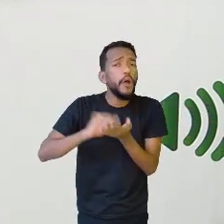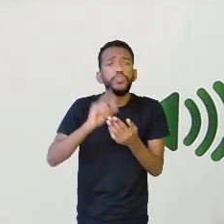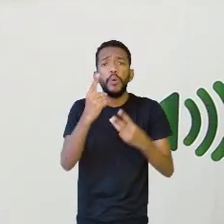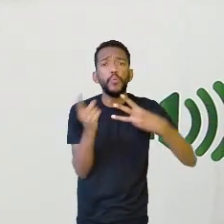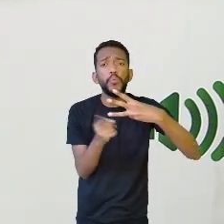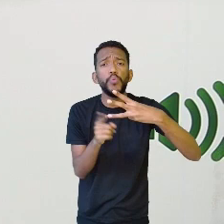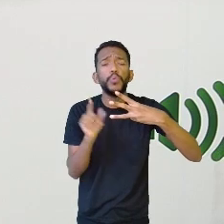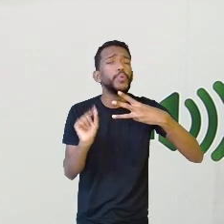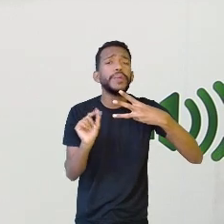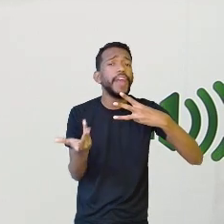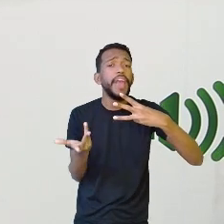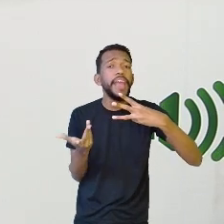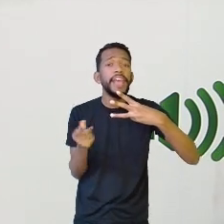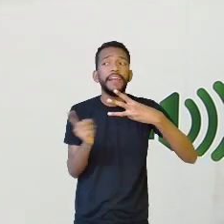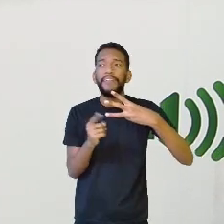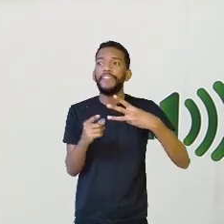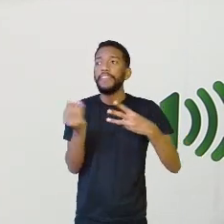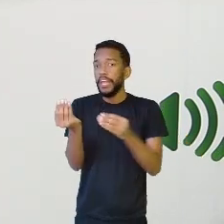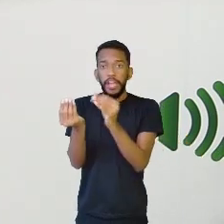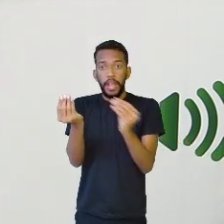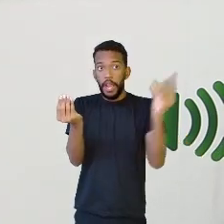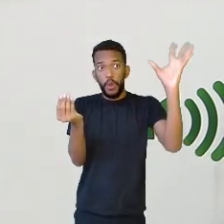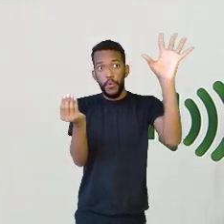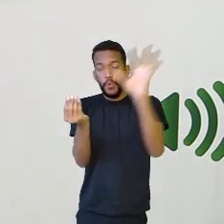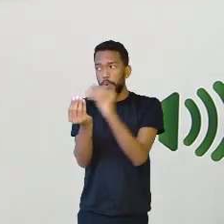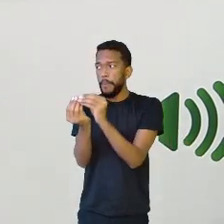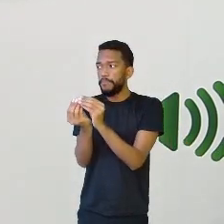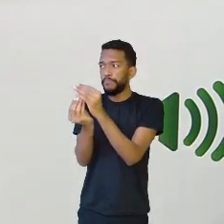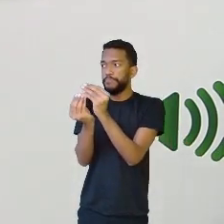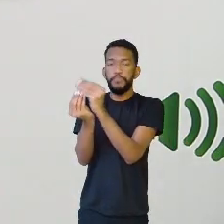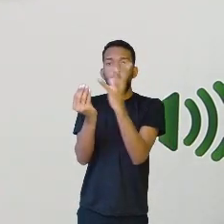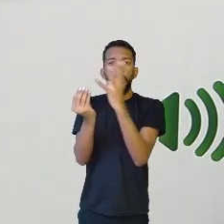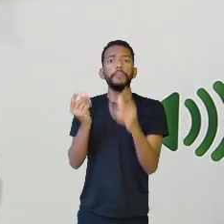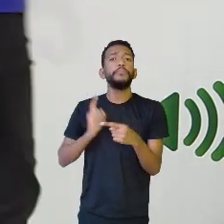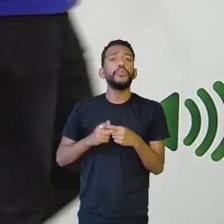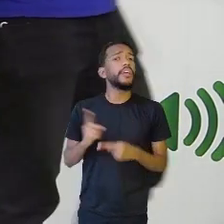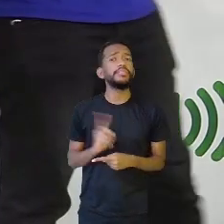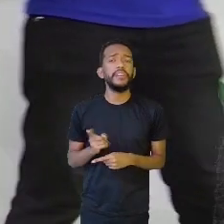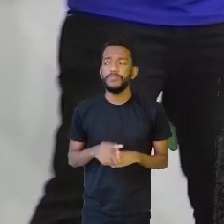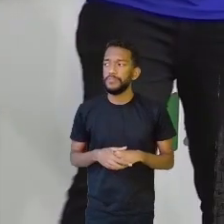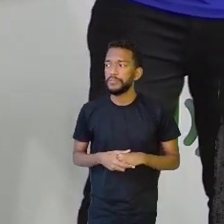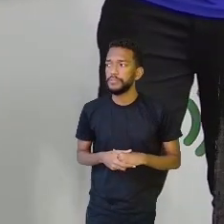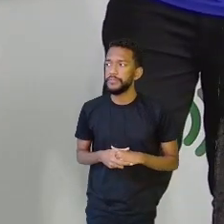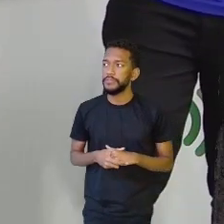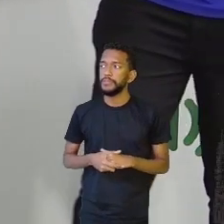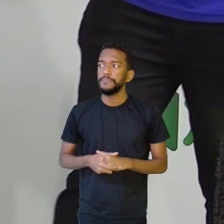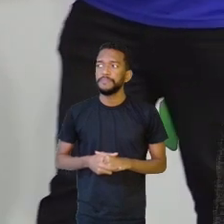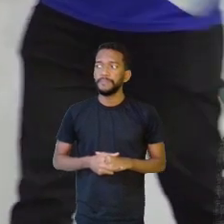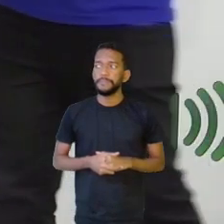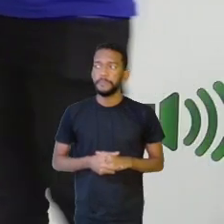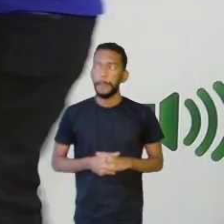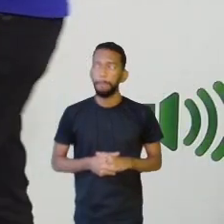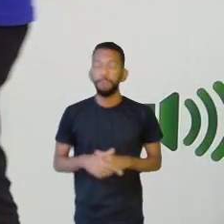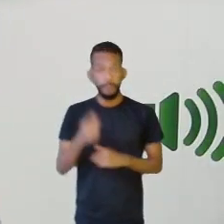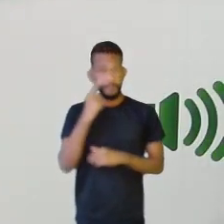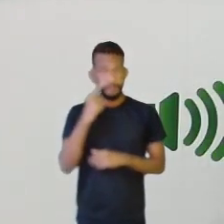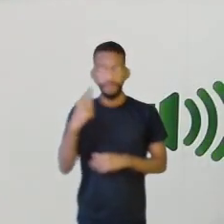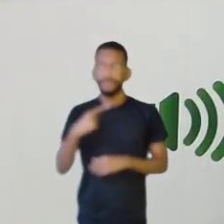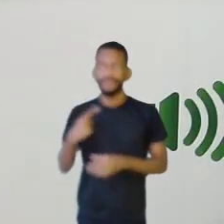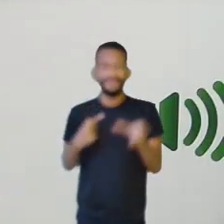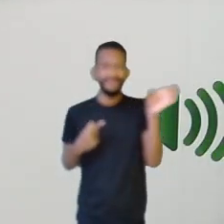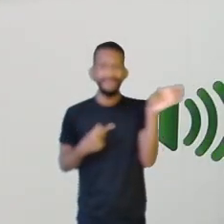esse álcool ele não pega fogo? Eu vou pegar aqui uma garrafinha de álcool para vocês verem, que é o seguinte, eu estou com a garrafinha aqui,